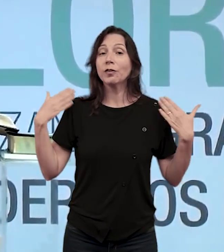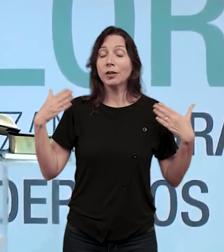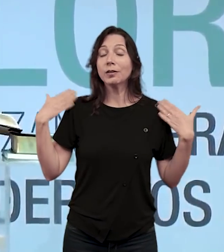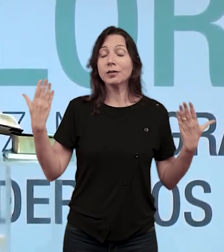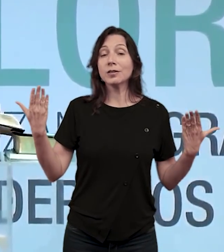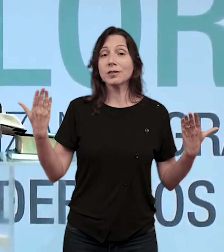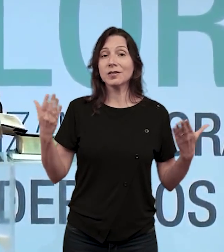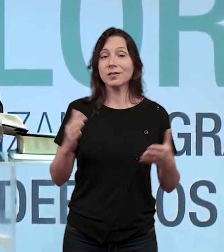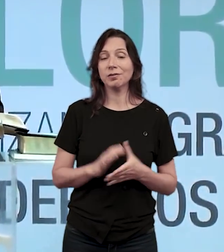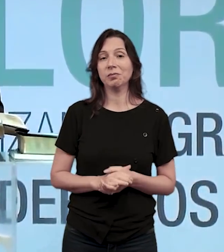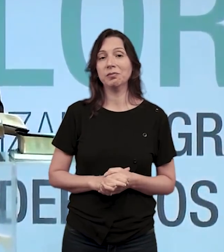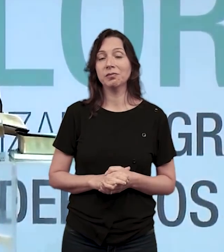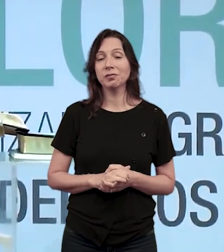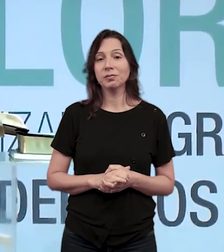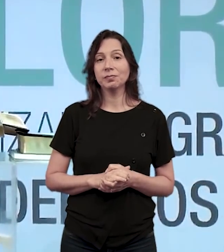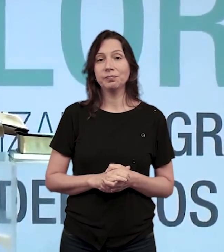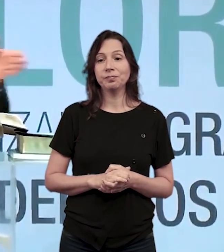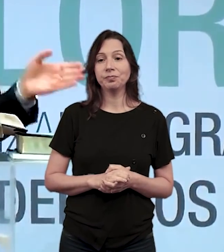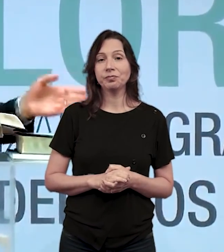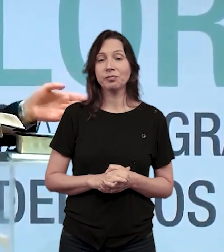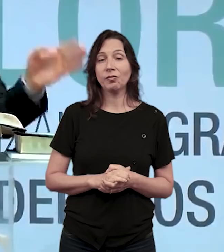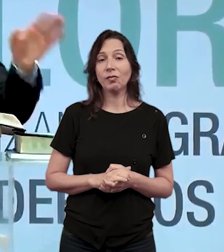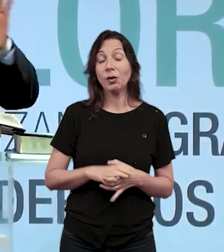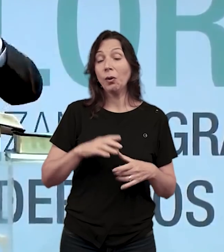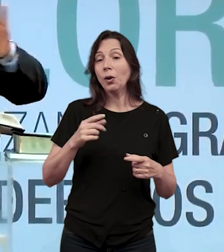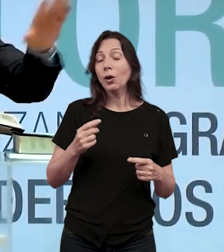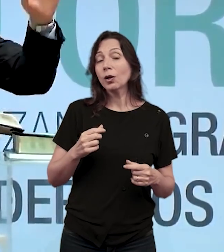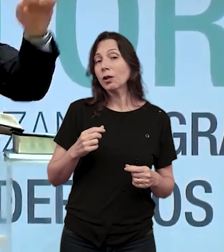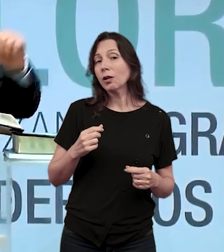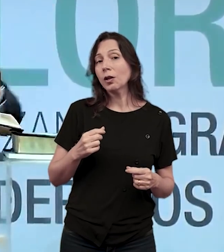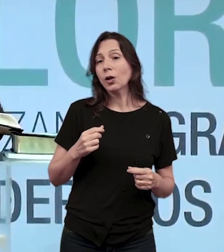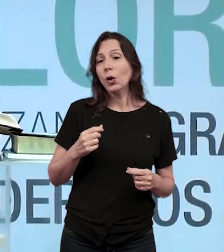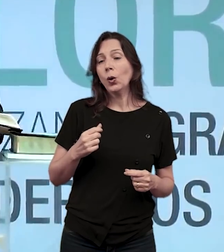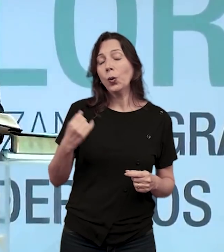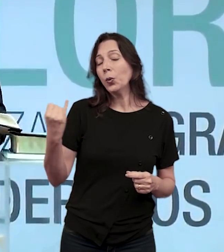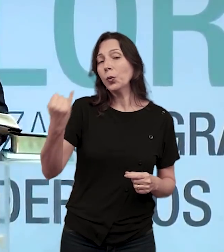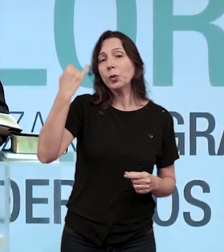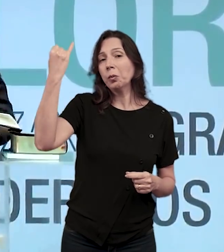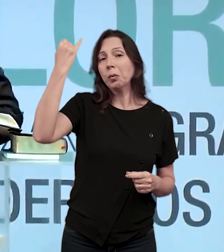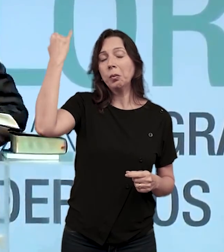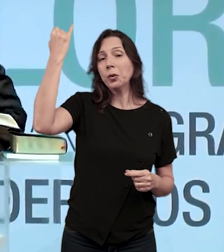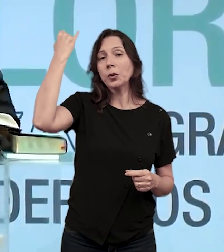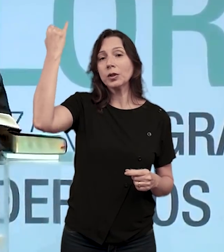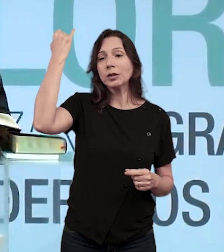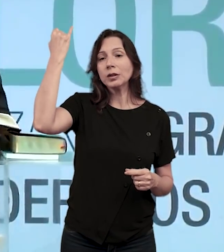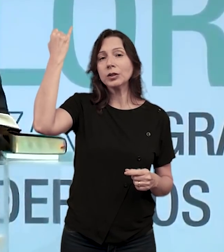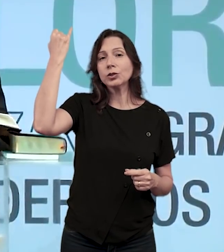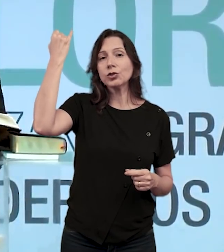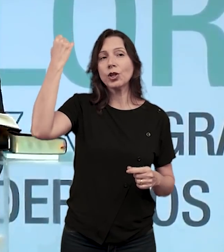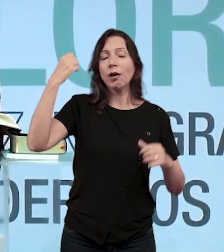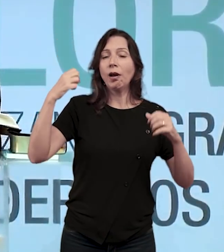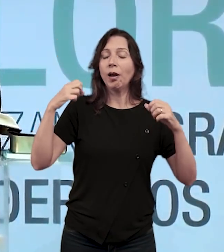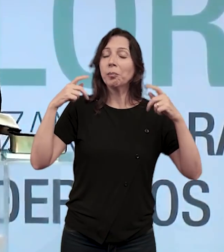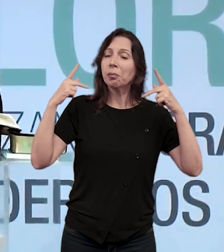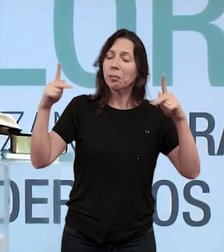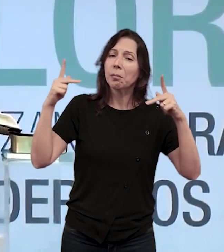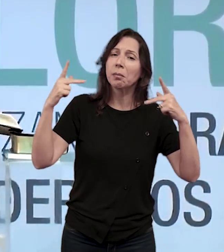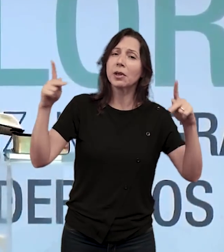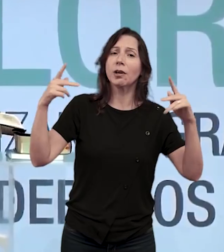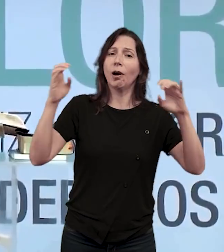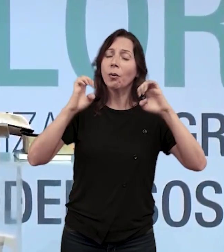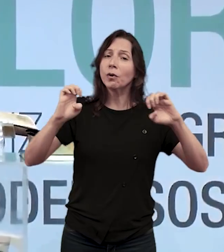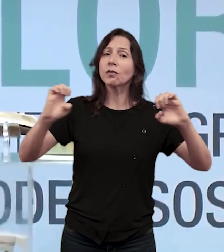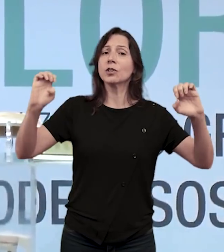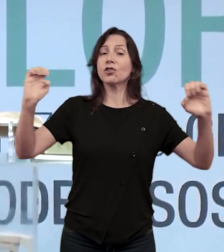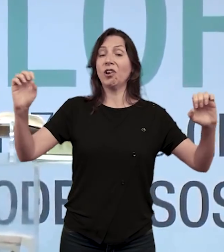mim mesmo. Desde que eu complete a minha carreira, não importa o que aconteça comigo. Que eu prego o evangelho, não importa comigo. Aliás,